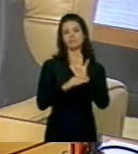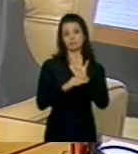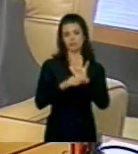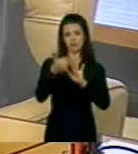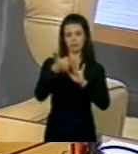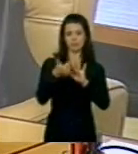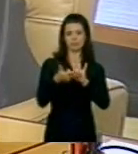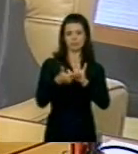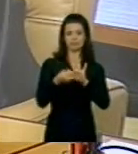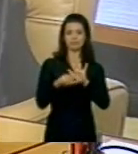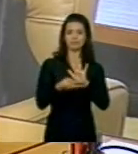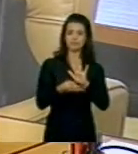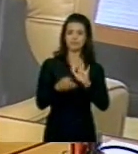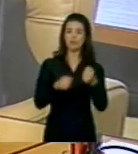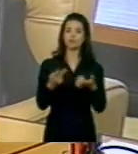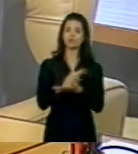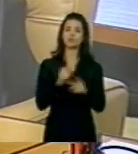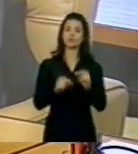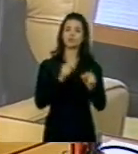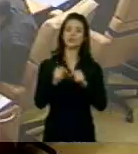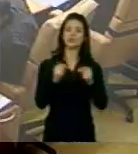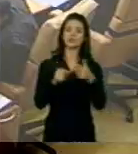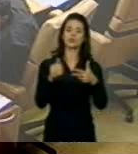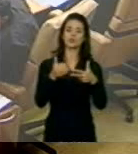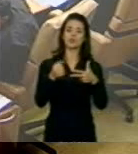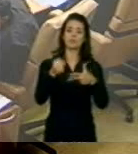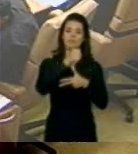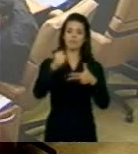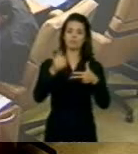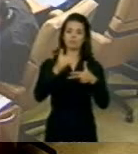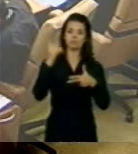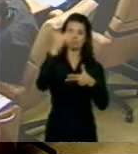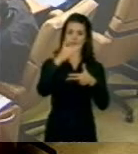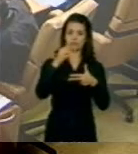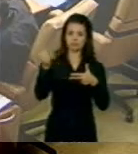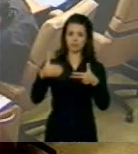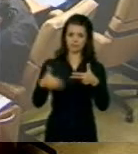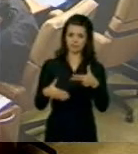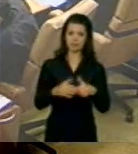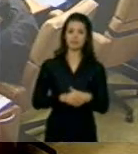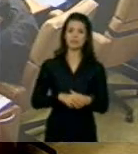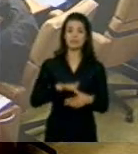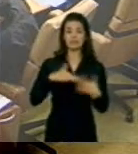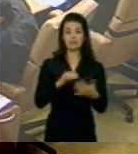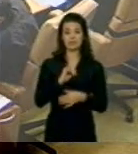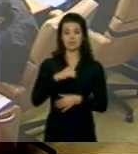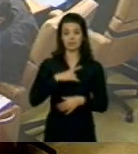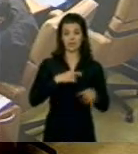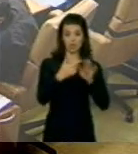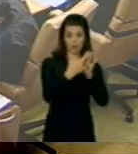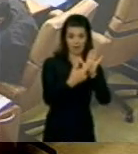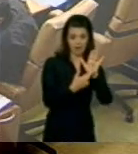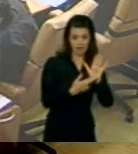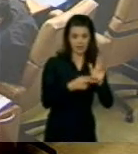o silogismo transformar-se num paralogismo. Assim, para que de uma regra que permite o